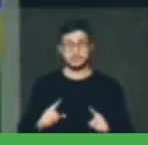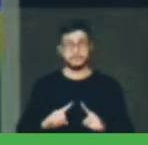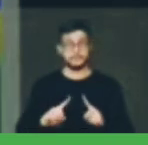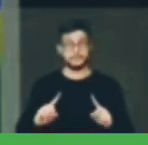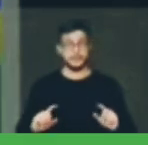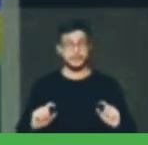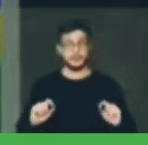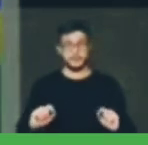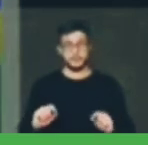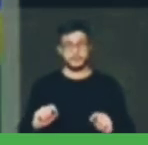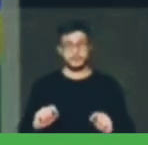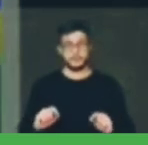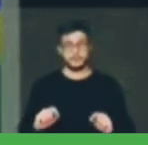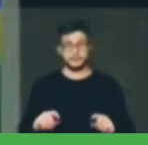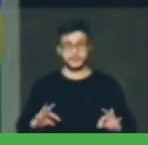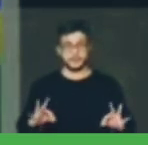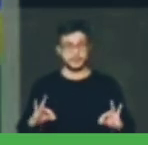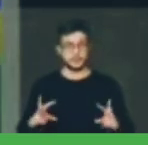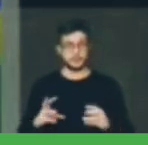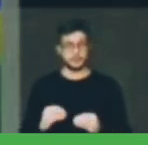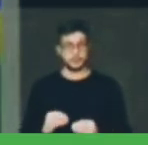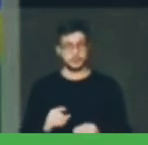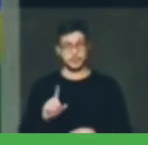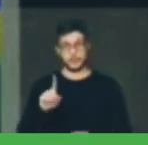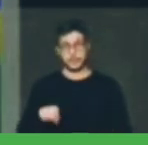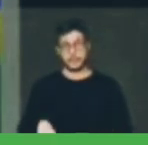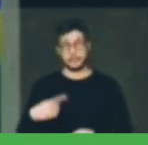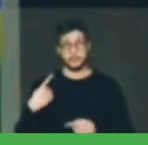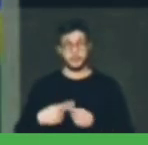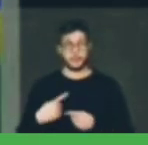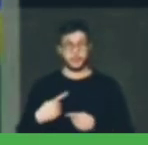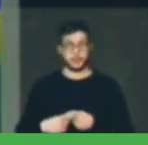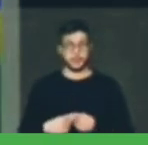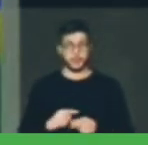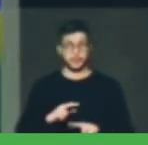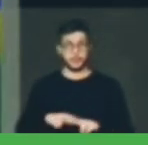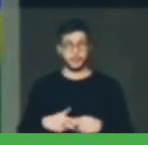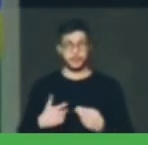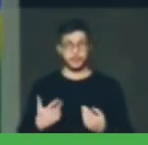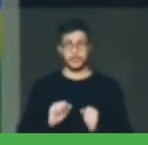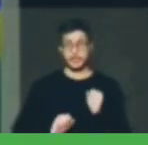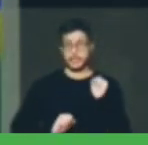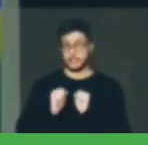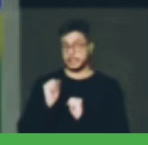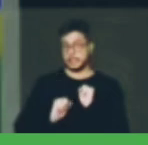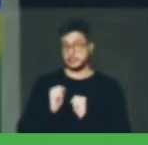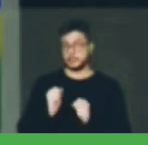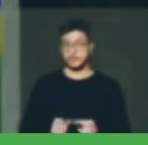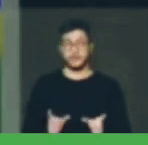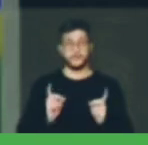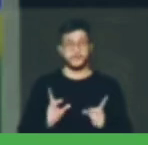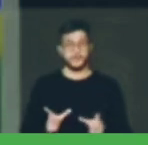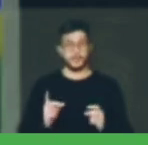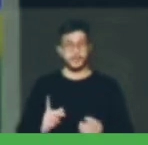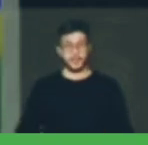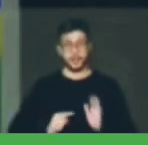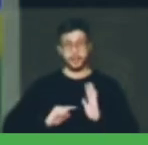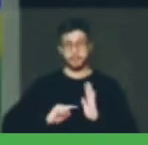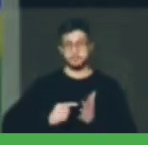seguinte: a indústria para vender trator elétrico, colheitadeira